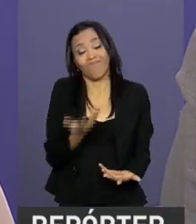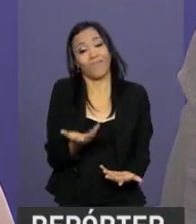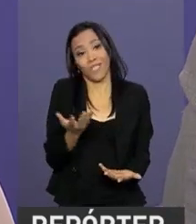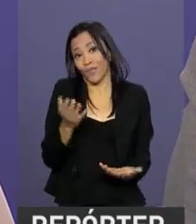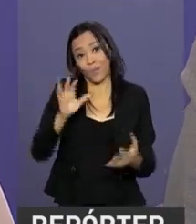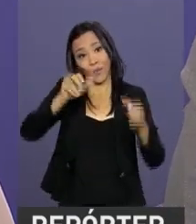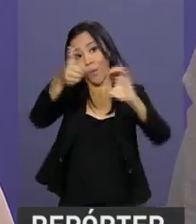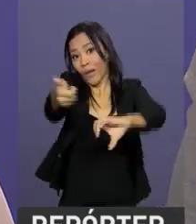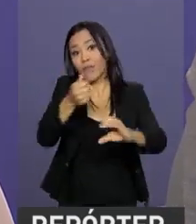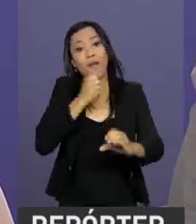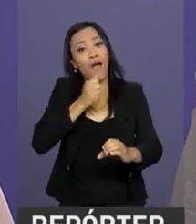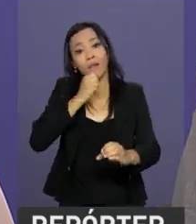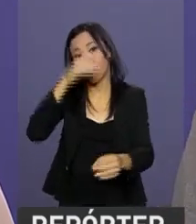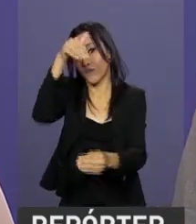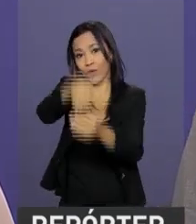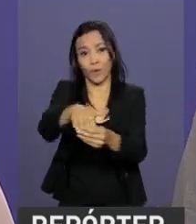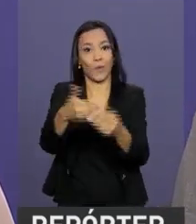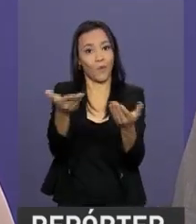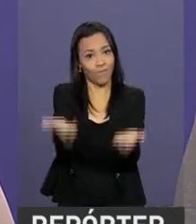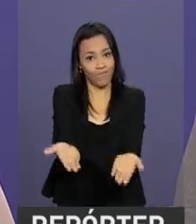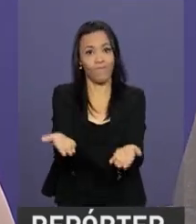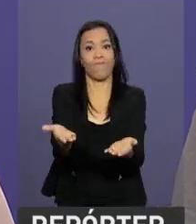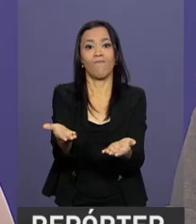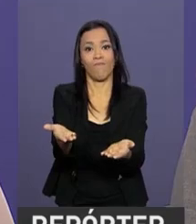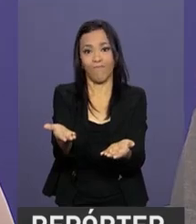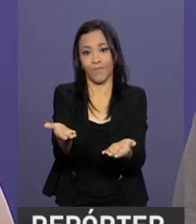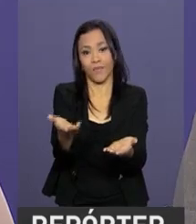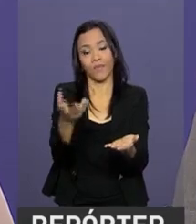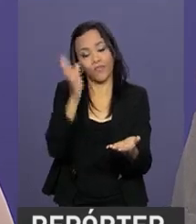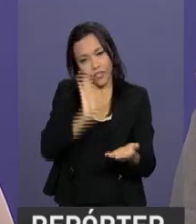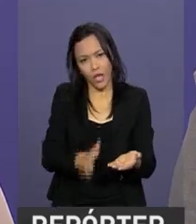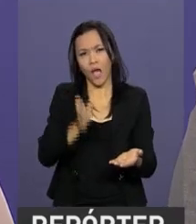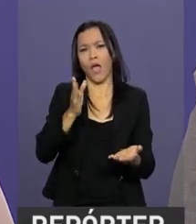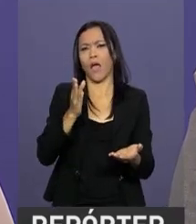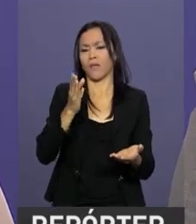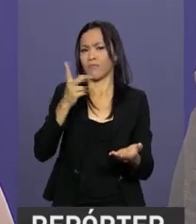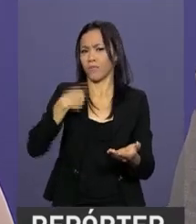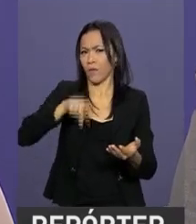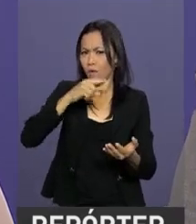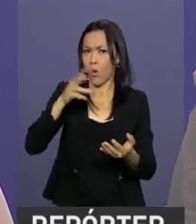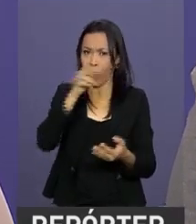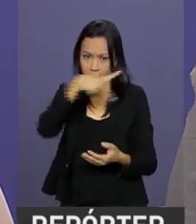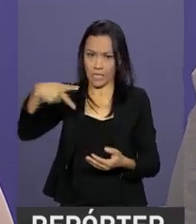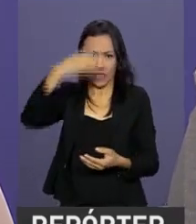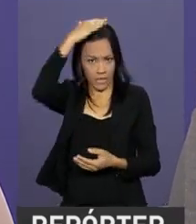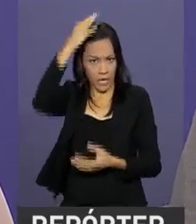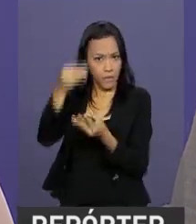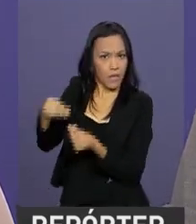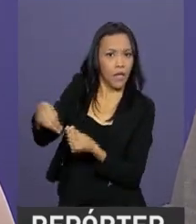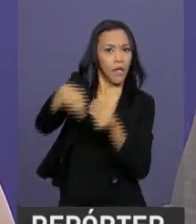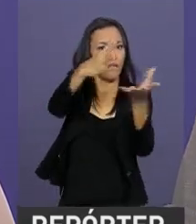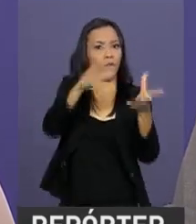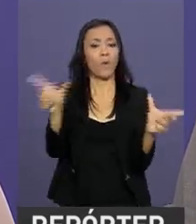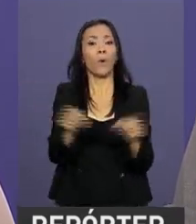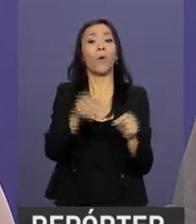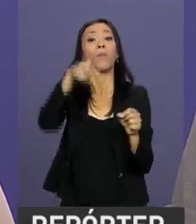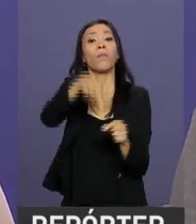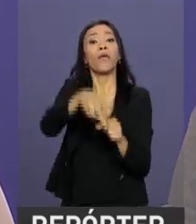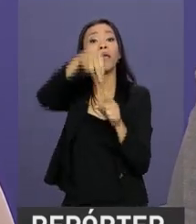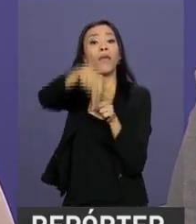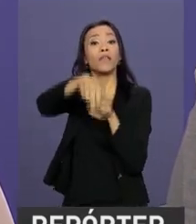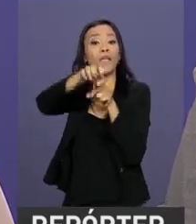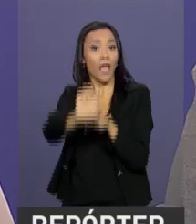tenha votado ainda, apesar de termos enviado via presidente Temer o PLN ao Congresso